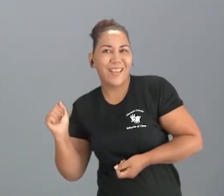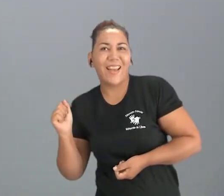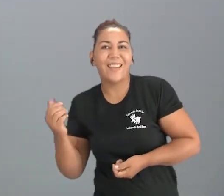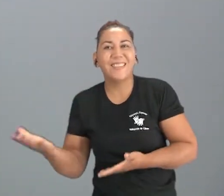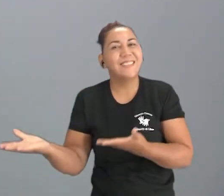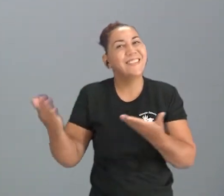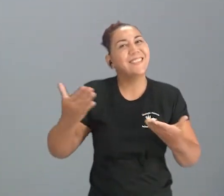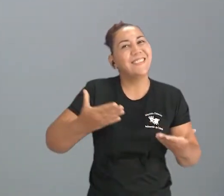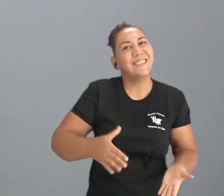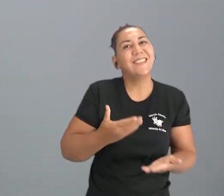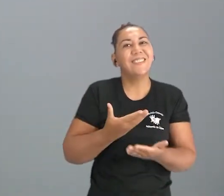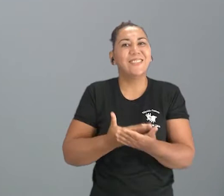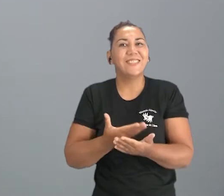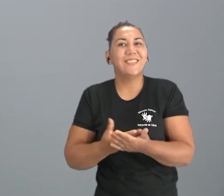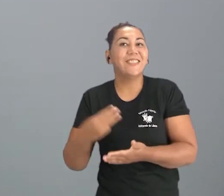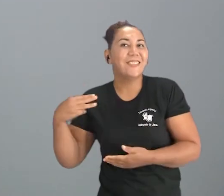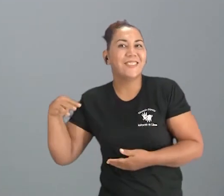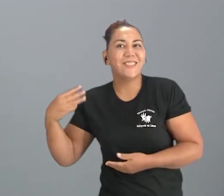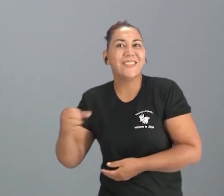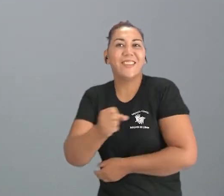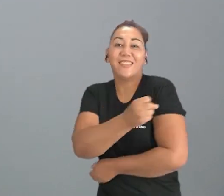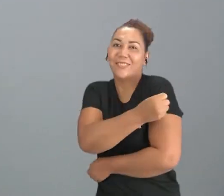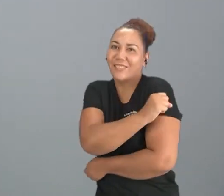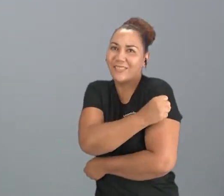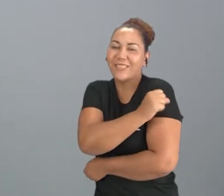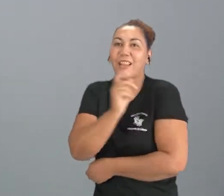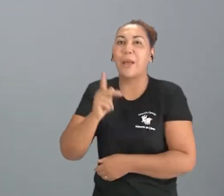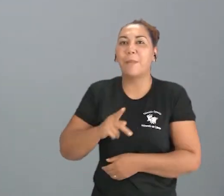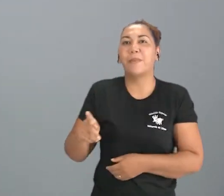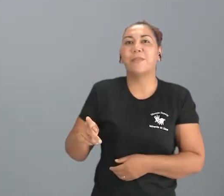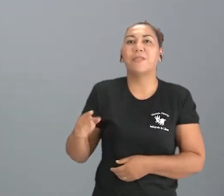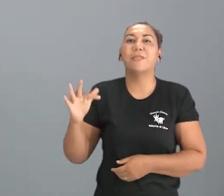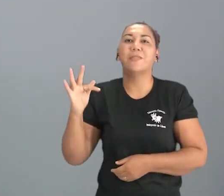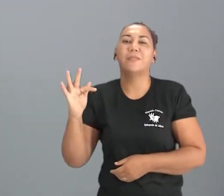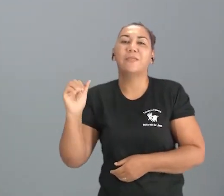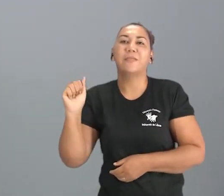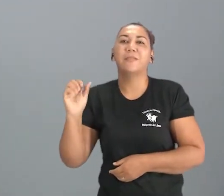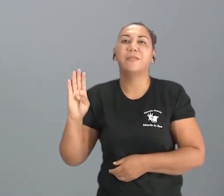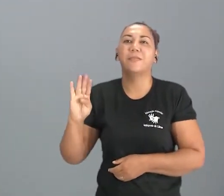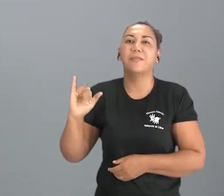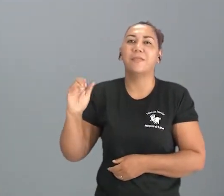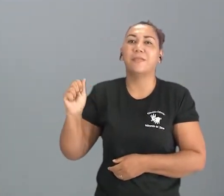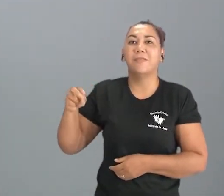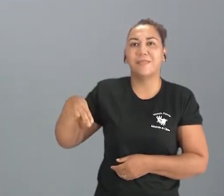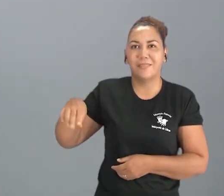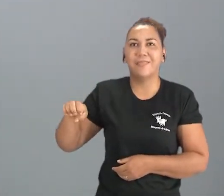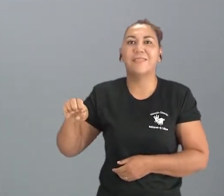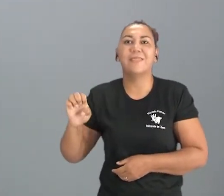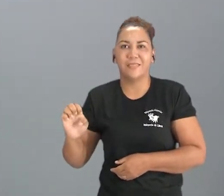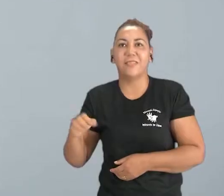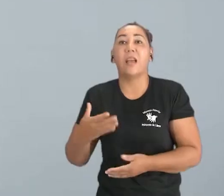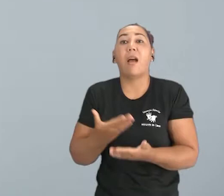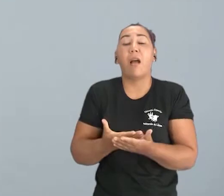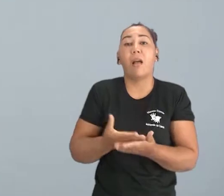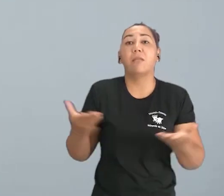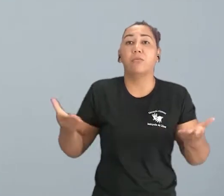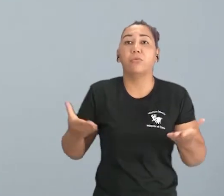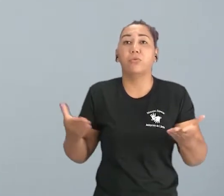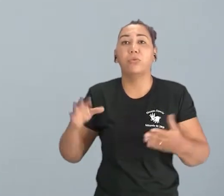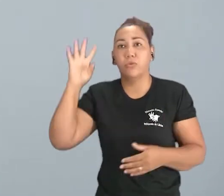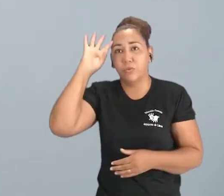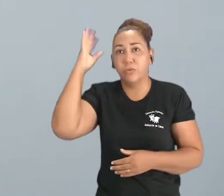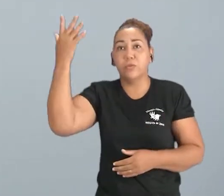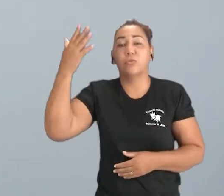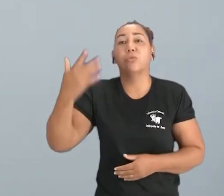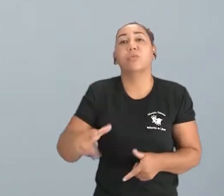Sejam bem-vindos a mais uma aula de matemática do oitavo ano. Eu sou a professora Fabiane Farias e a nossa aula de hoje vai ser sobre resolução